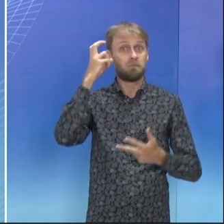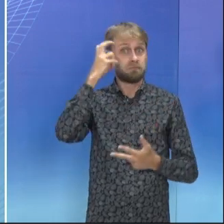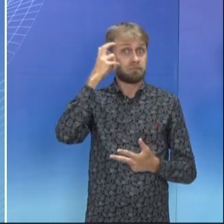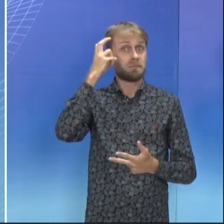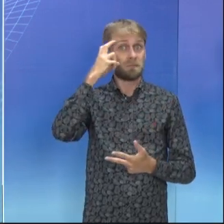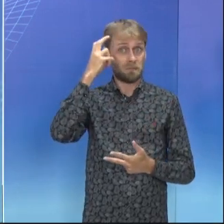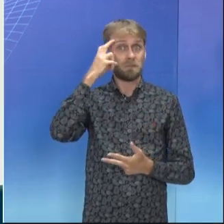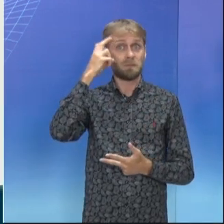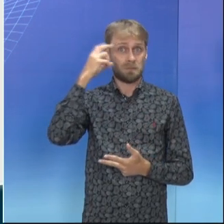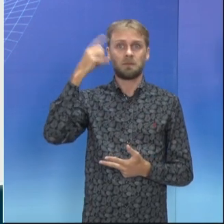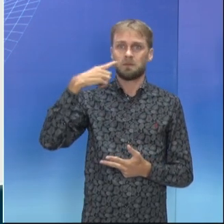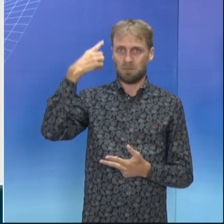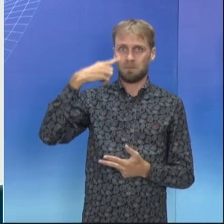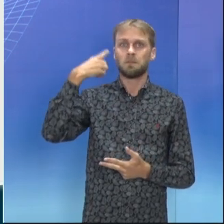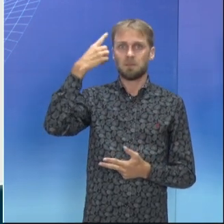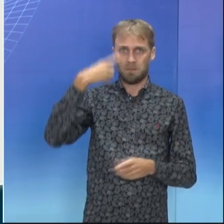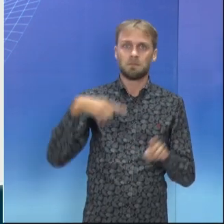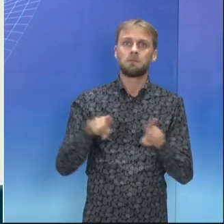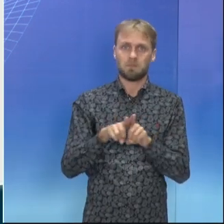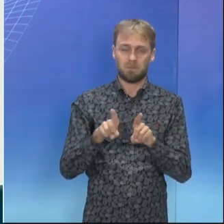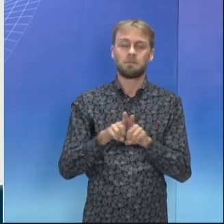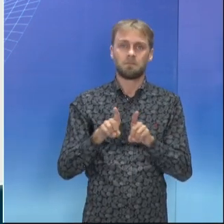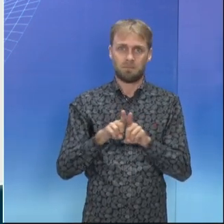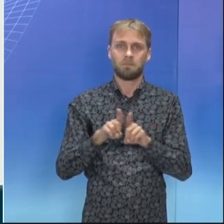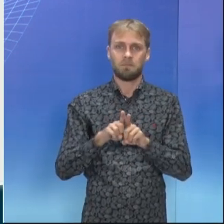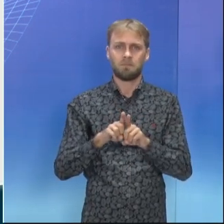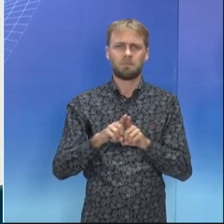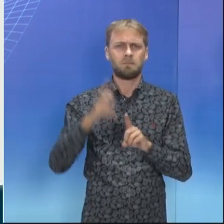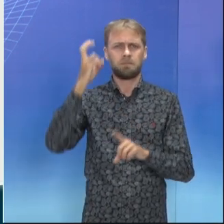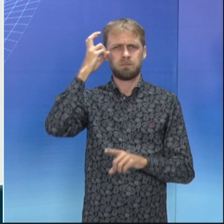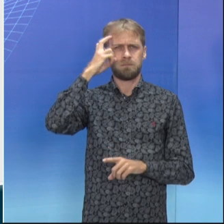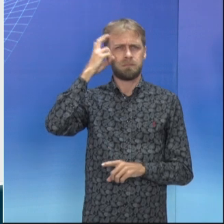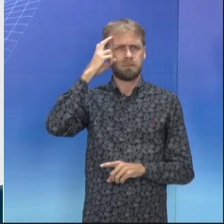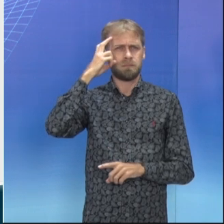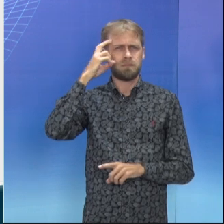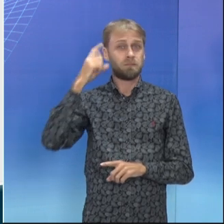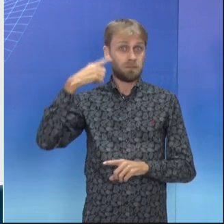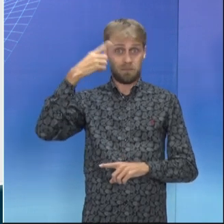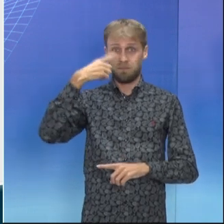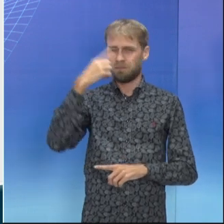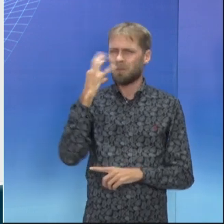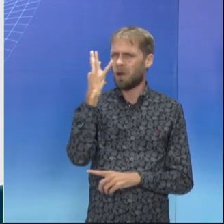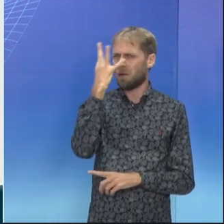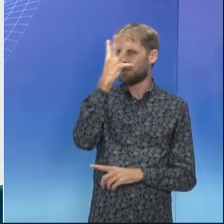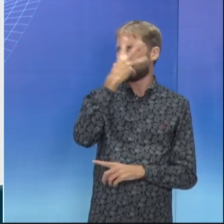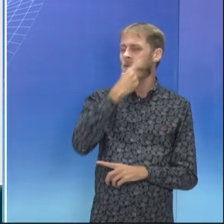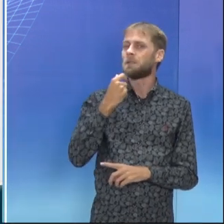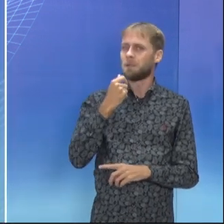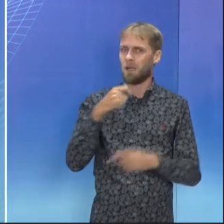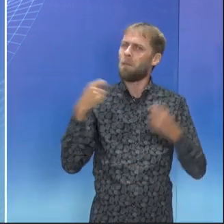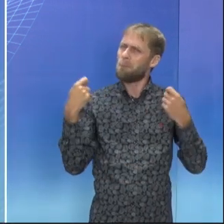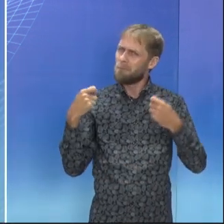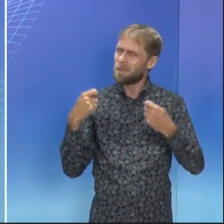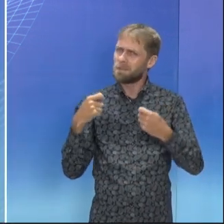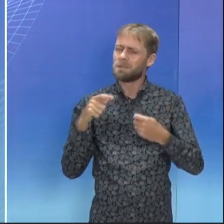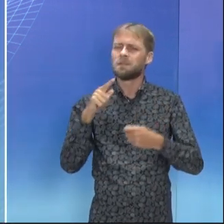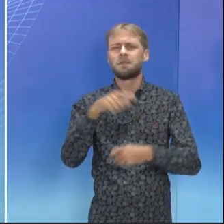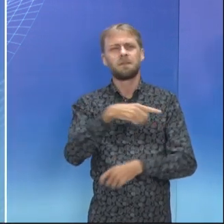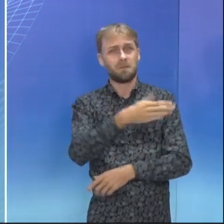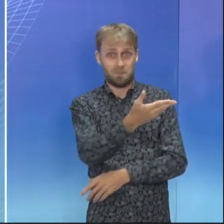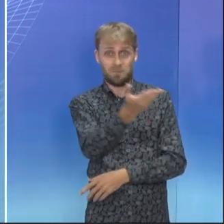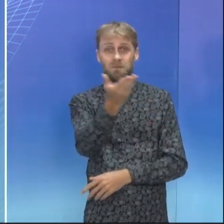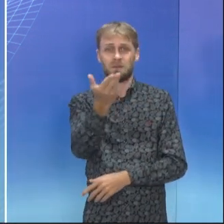sobre a cultura espanhola, né? A cultura espanhola é linda, eu acho que vale a pena, vocês vão se